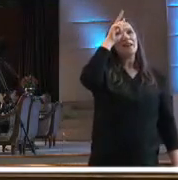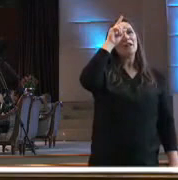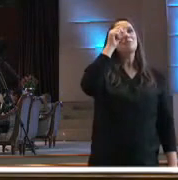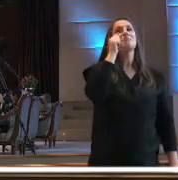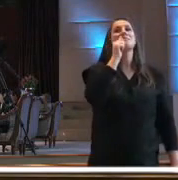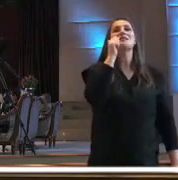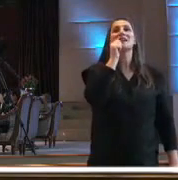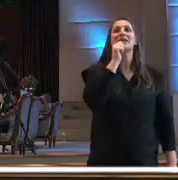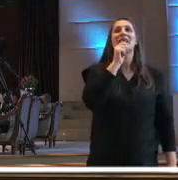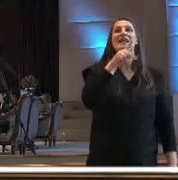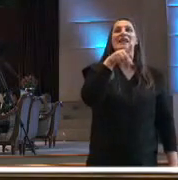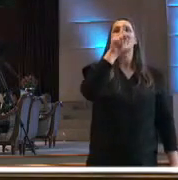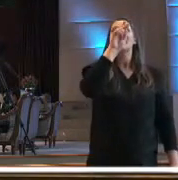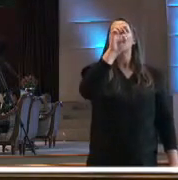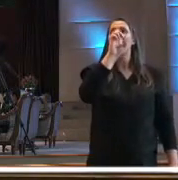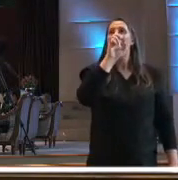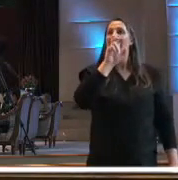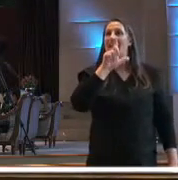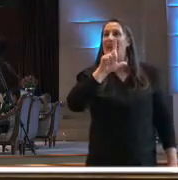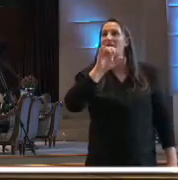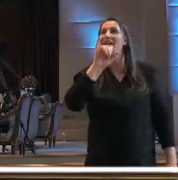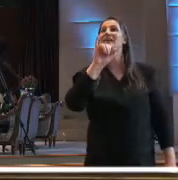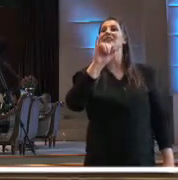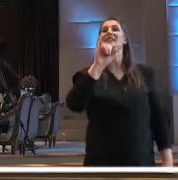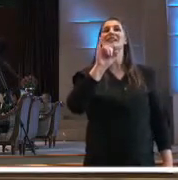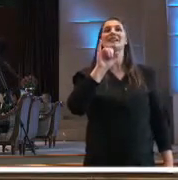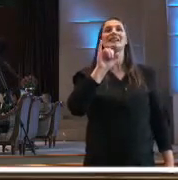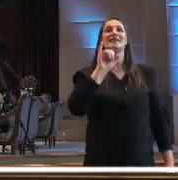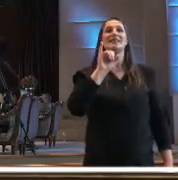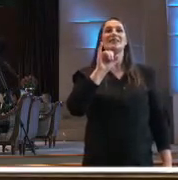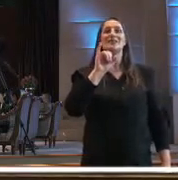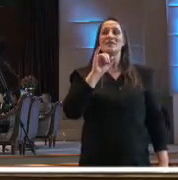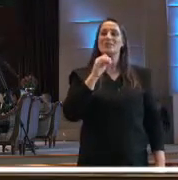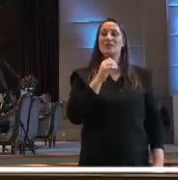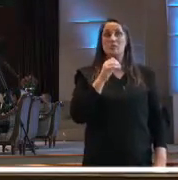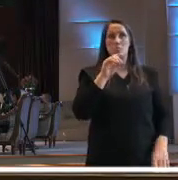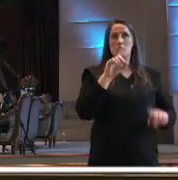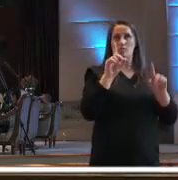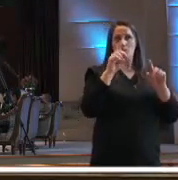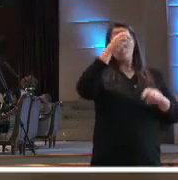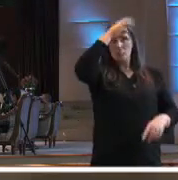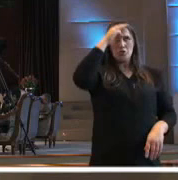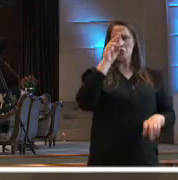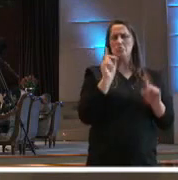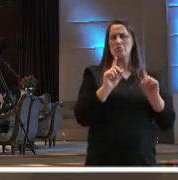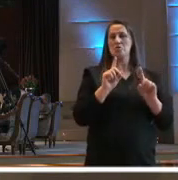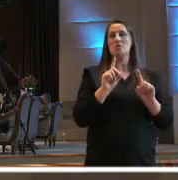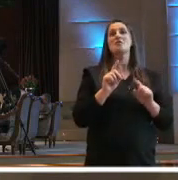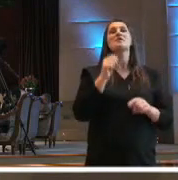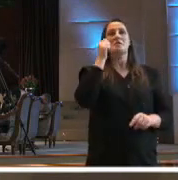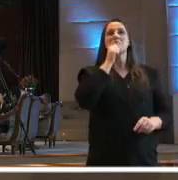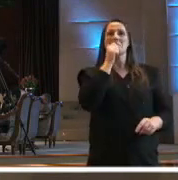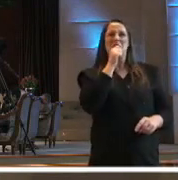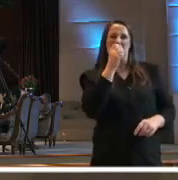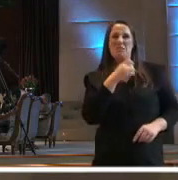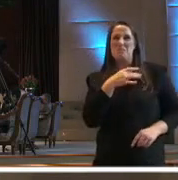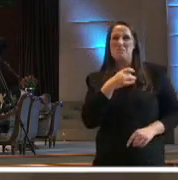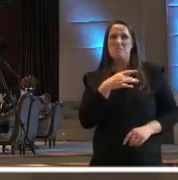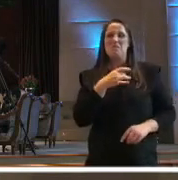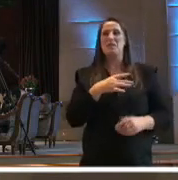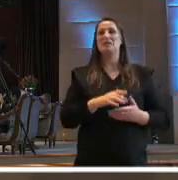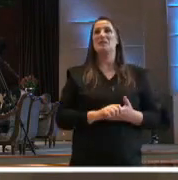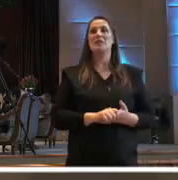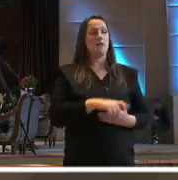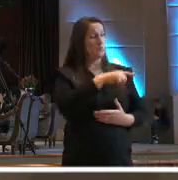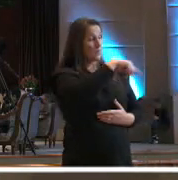de dormir com ninguém. O Michel não. O Michel, ele vinha e se esgueirava, dizia: você tem que dormir na sua cama. Daí ele ia para a cama